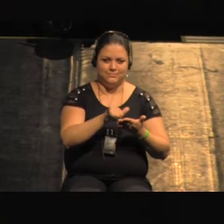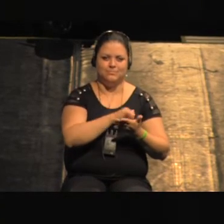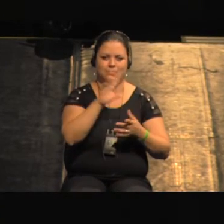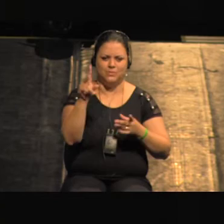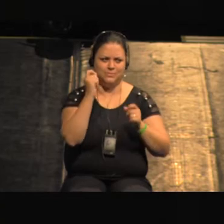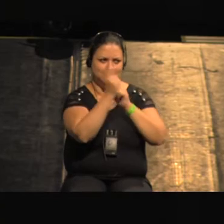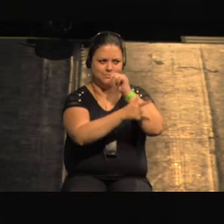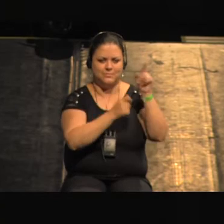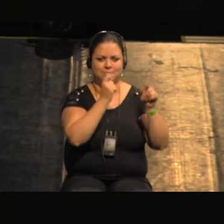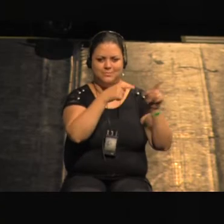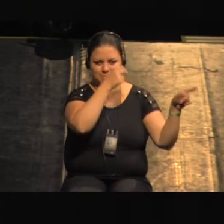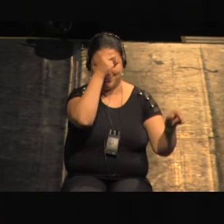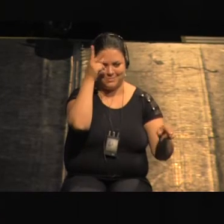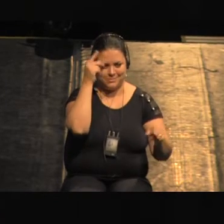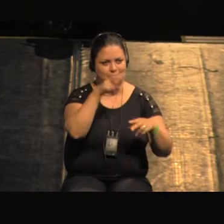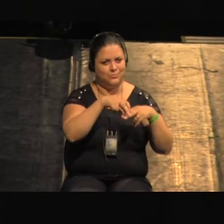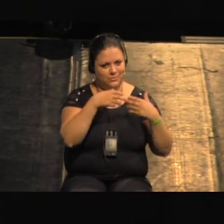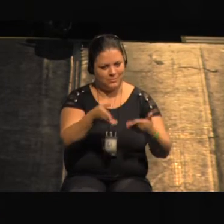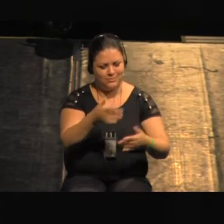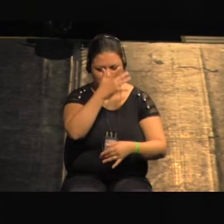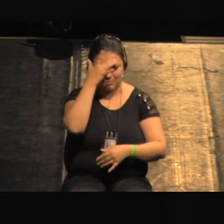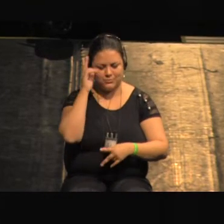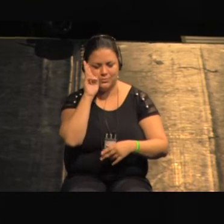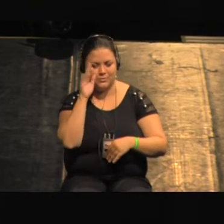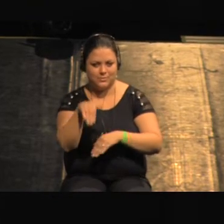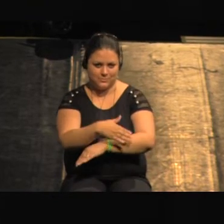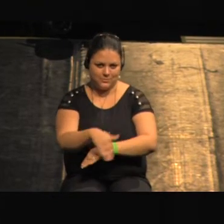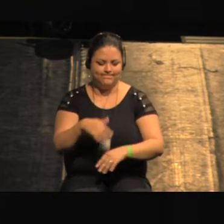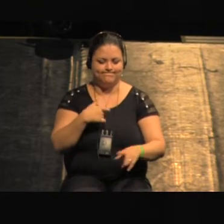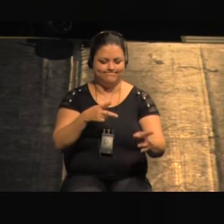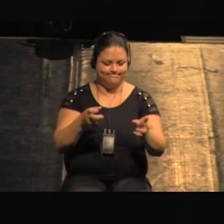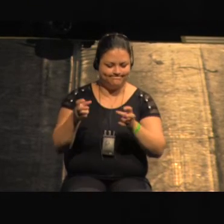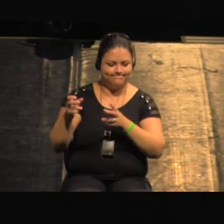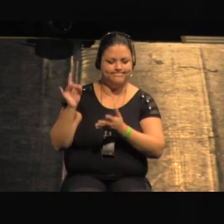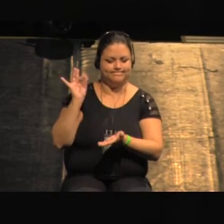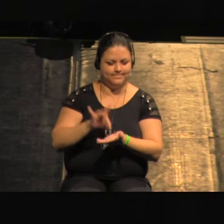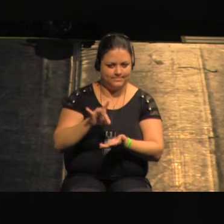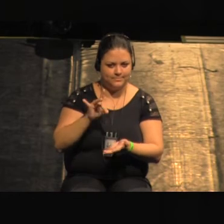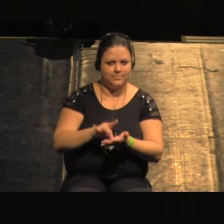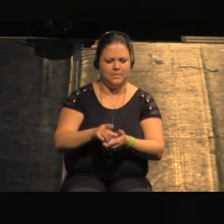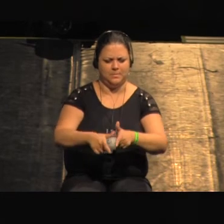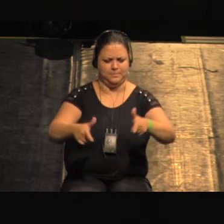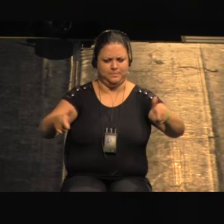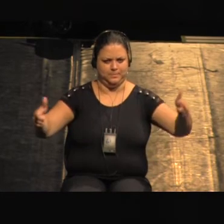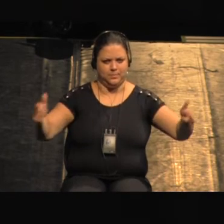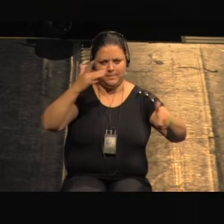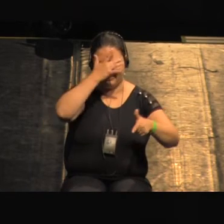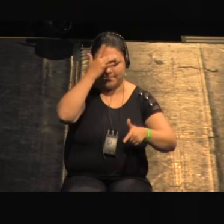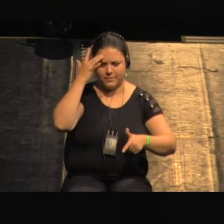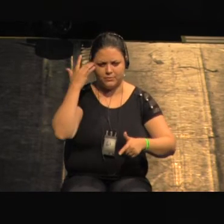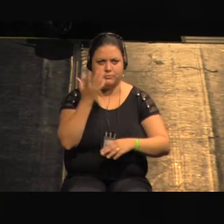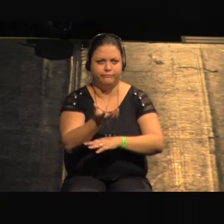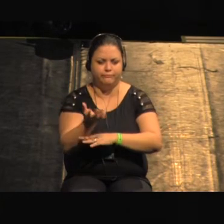E a nossa percepção é real que há sim mais sem-tetos morando na rua. A